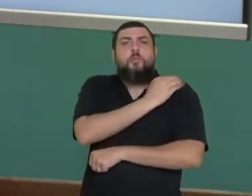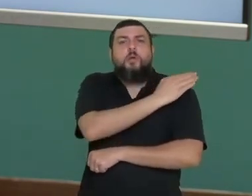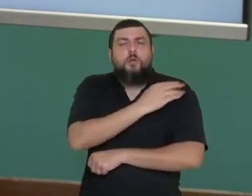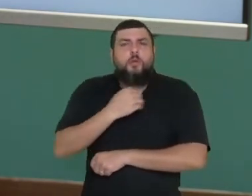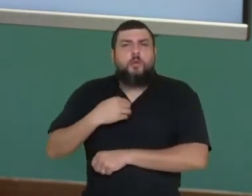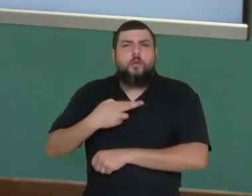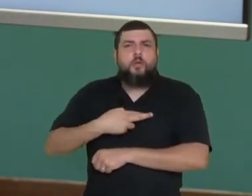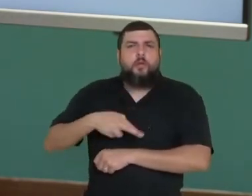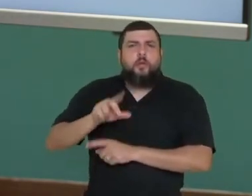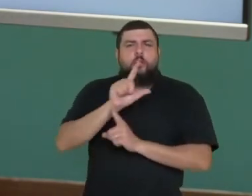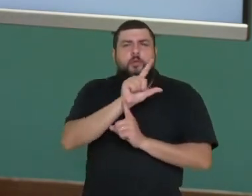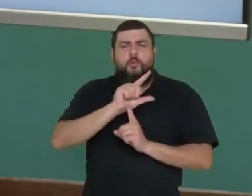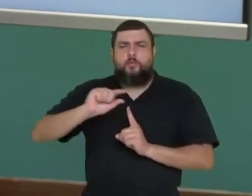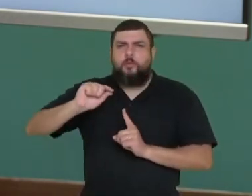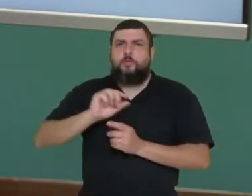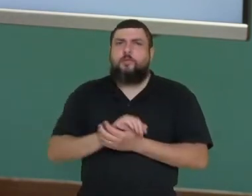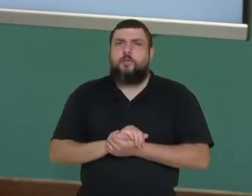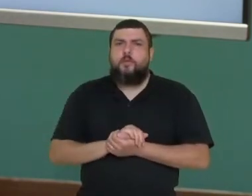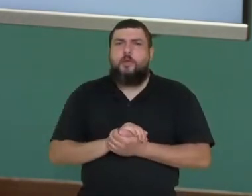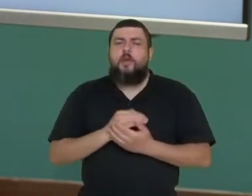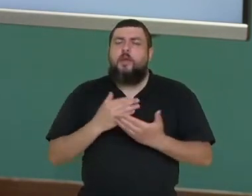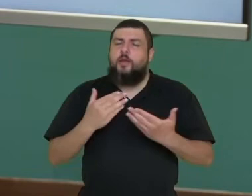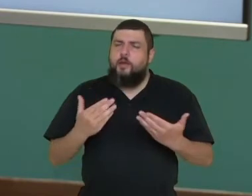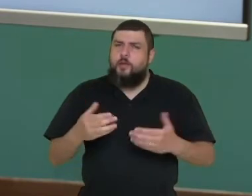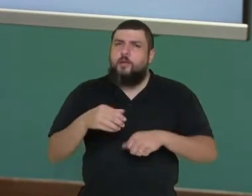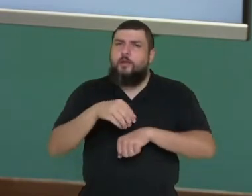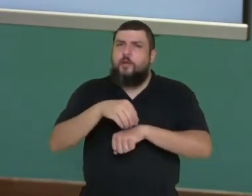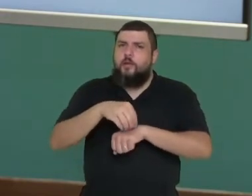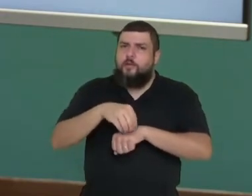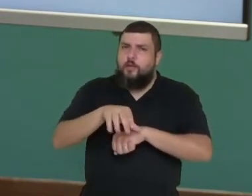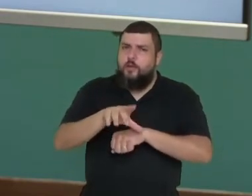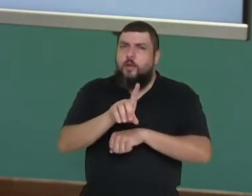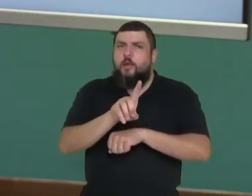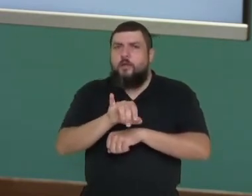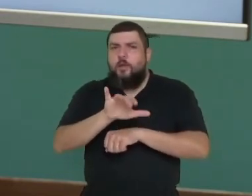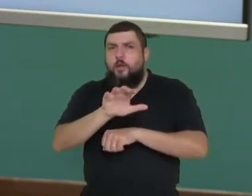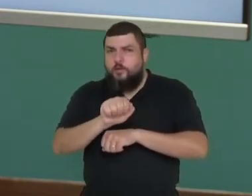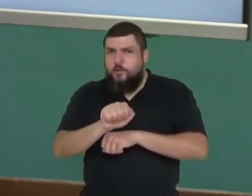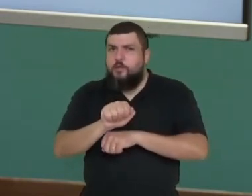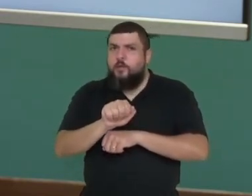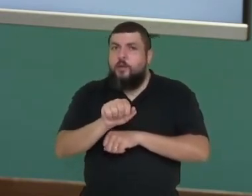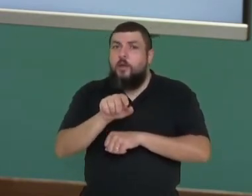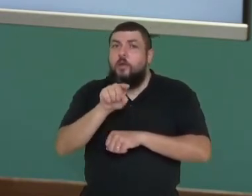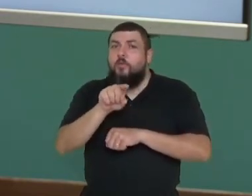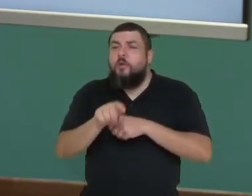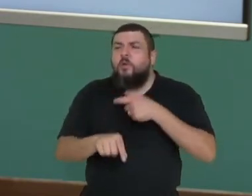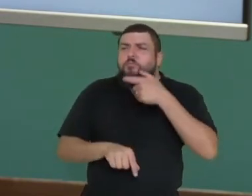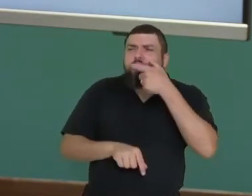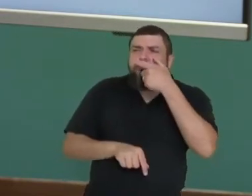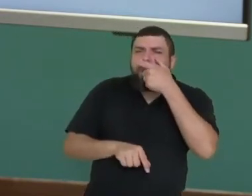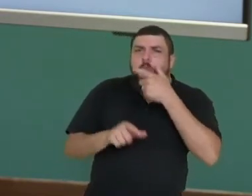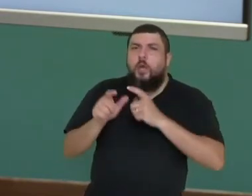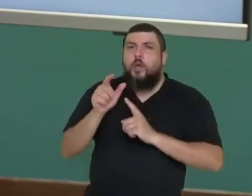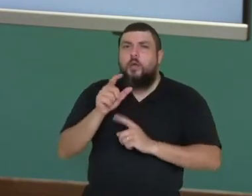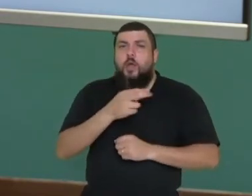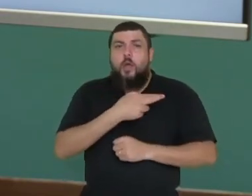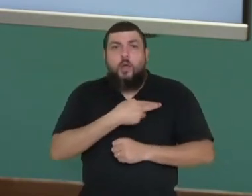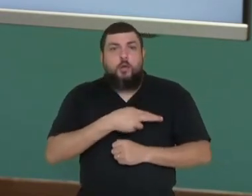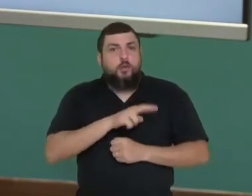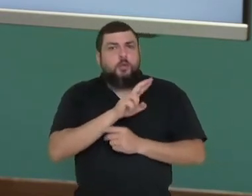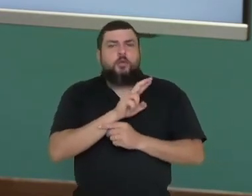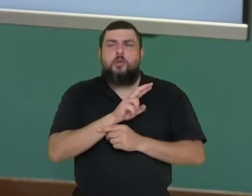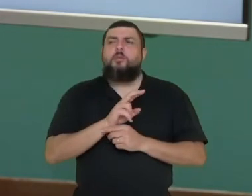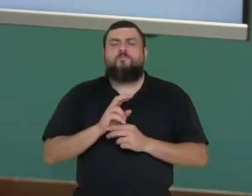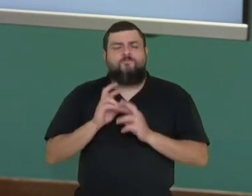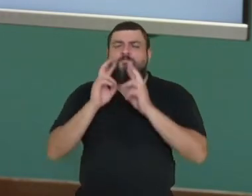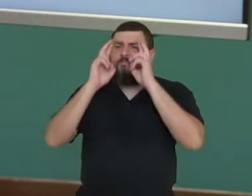ok? Então fica aí essa dica, esse cuidado para você desconstruir, e esta aula, a aula de hoje,